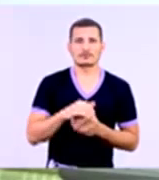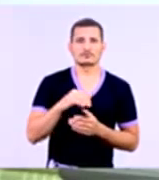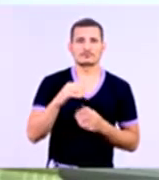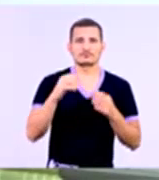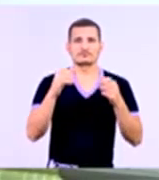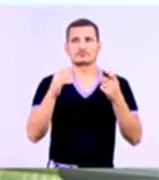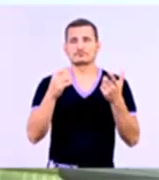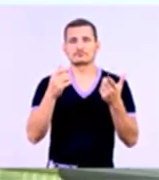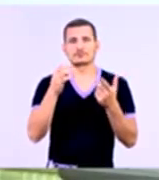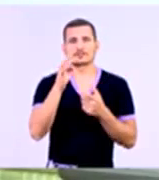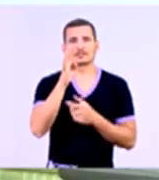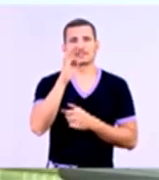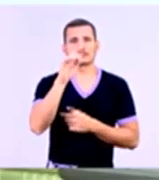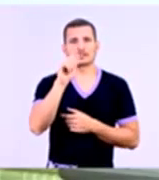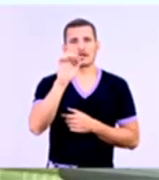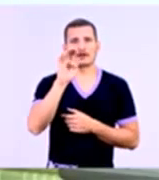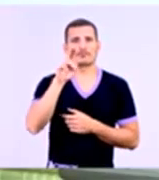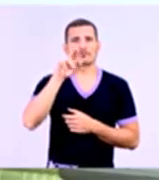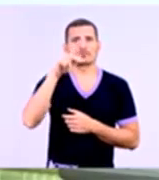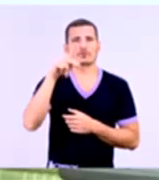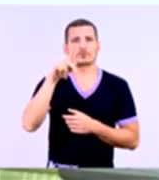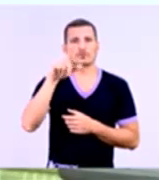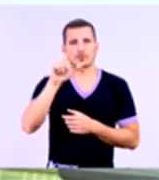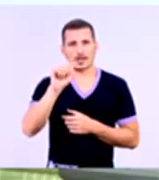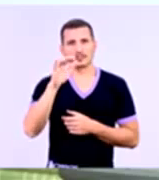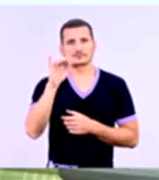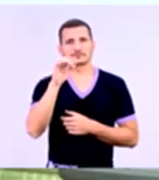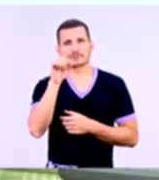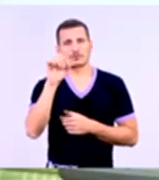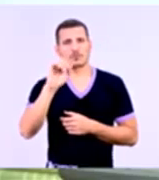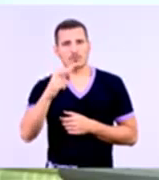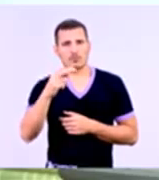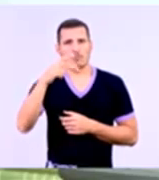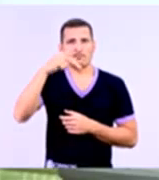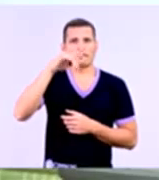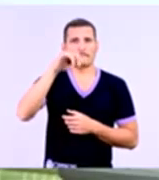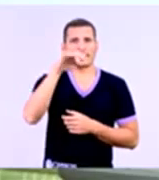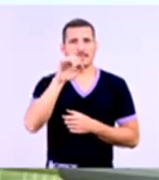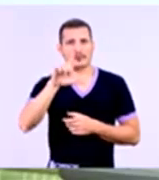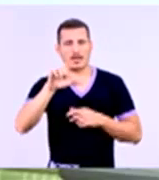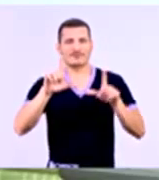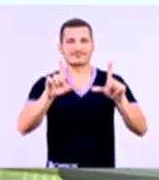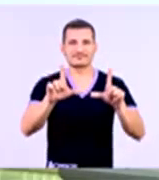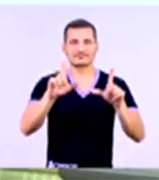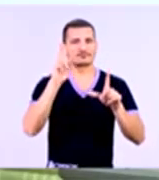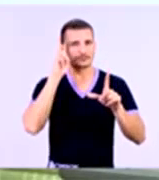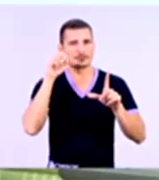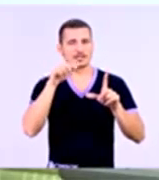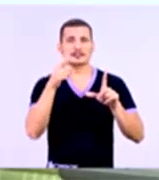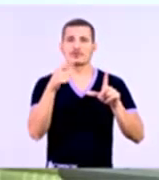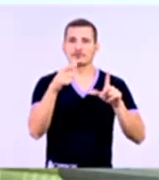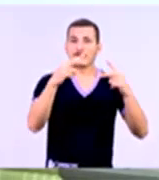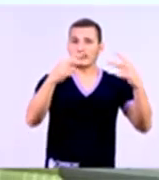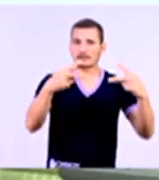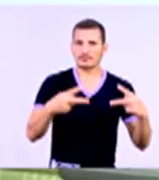uma tabulação, ou você criou um painel, como nós vimos aqui, um painel. Esse painel, ele não existe no HTML, ele é um conceito